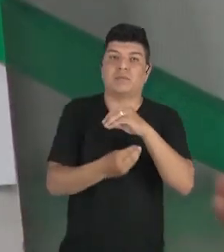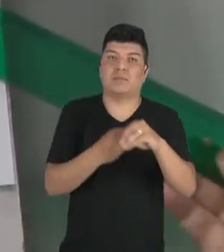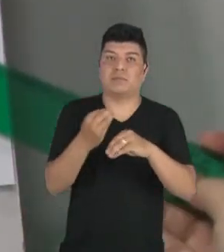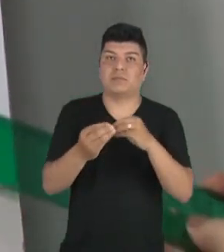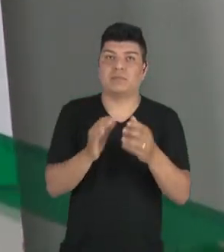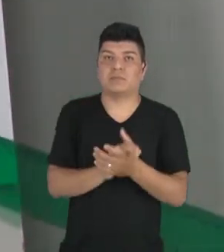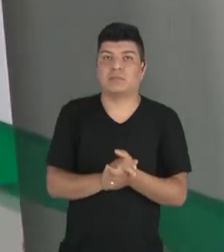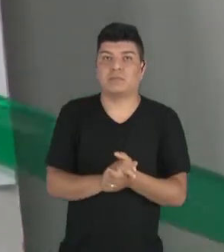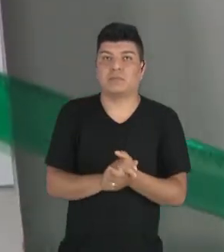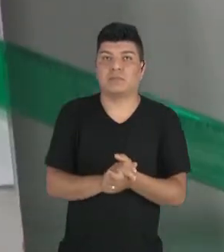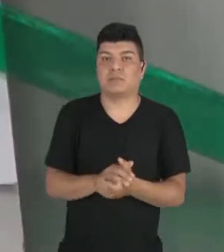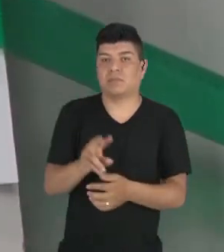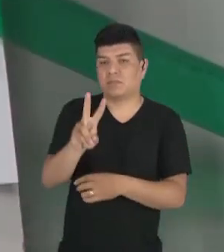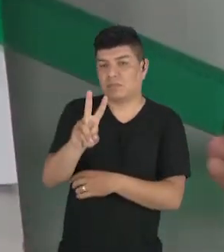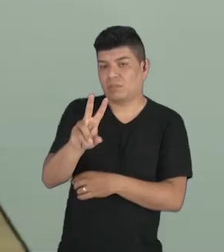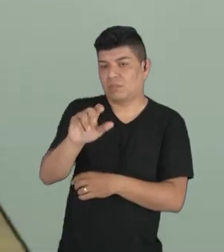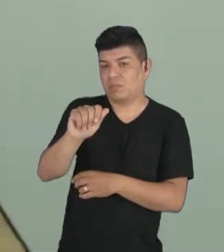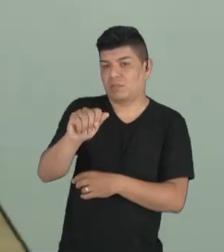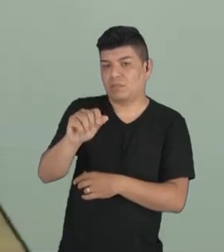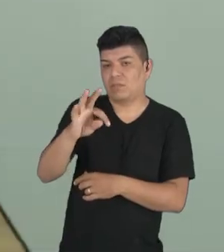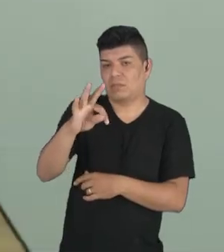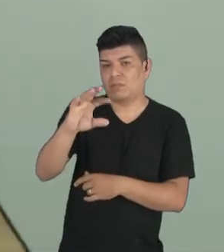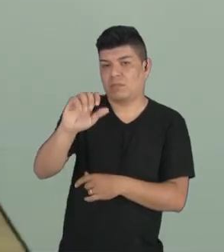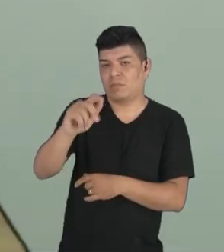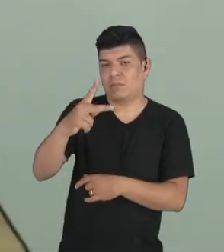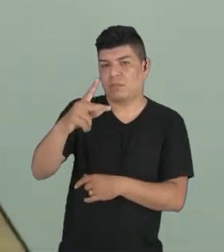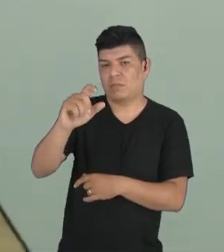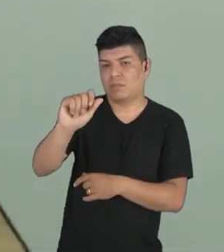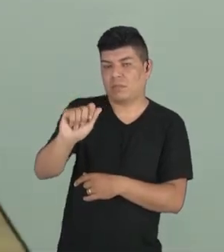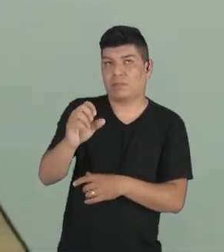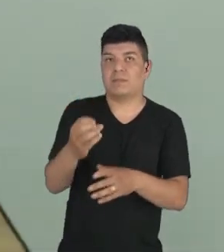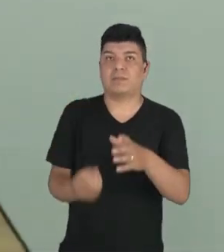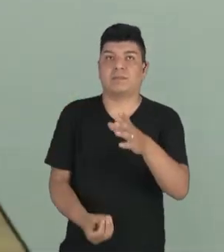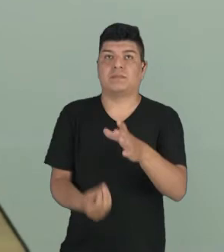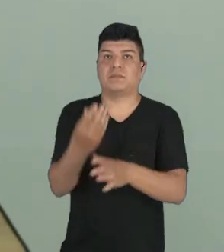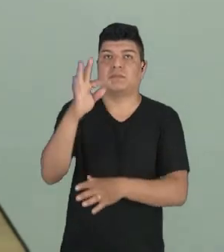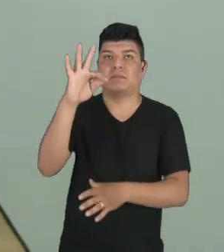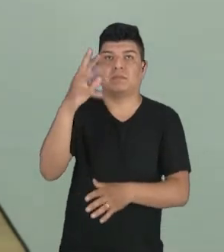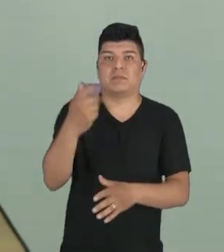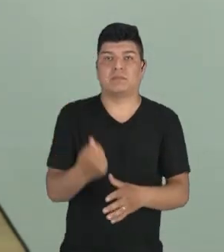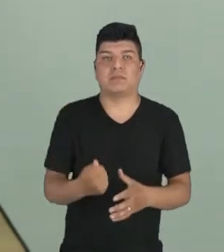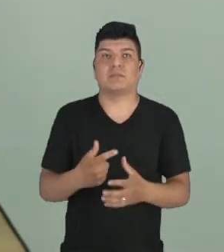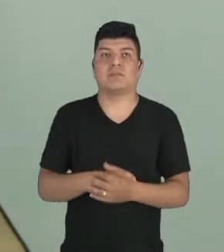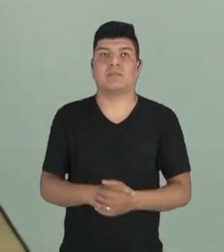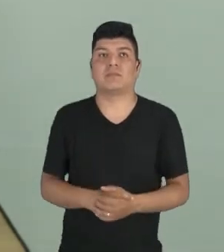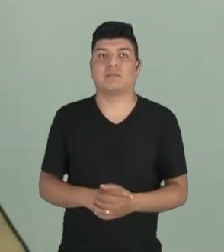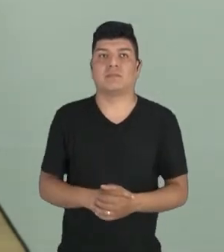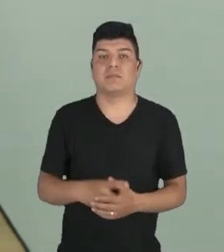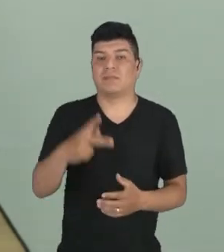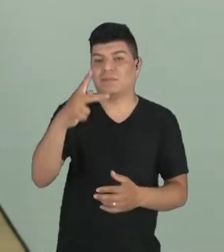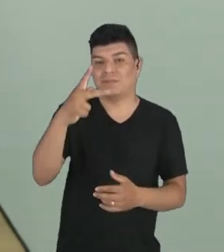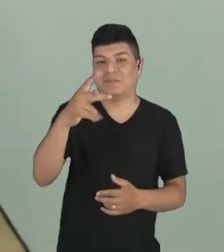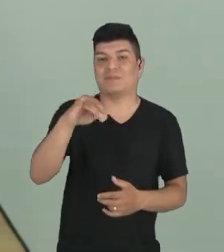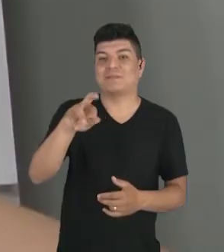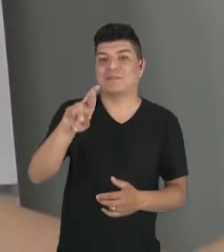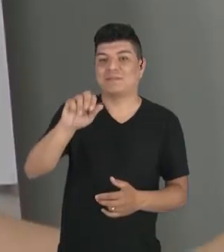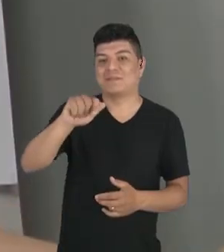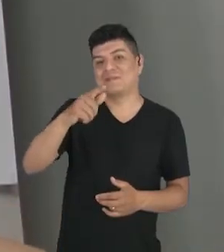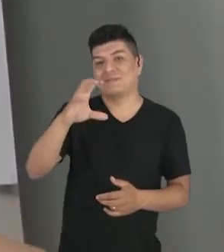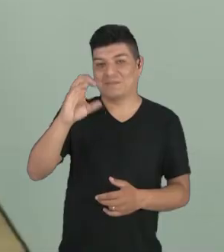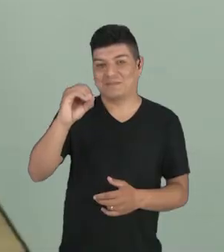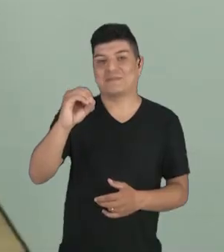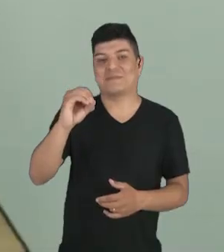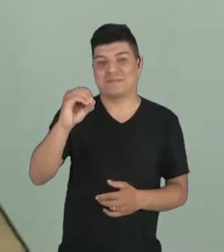o vatapá, um prato também, né, de origem africana. O pirão e o